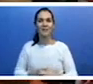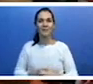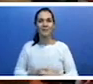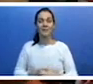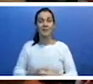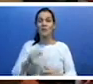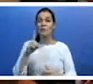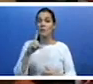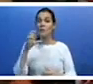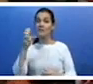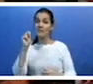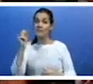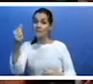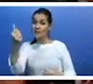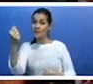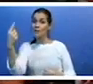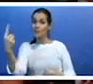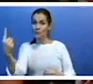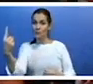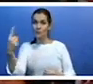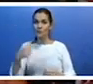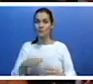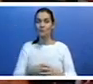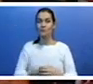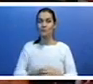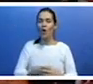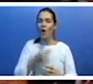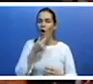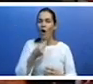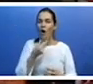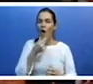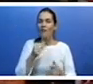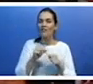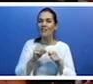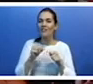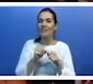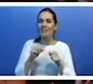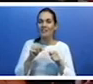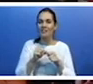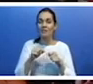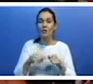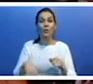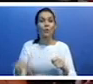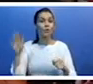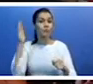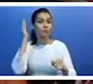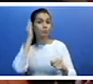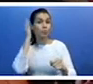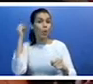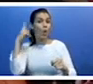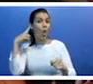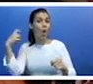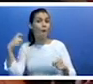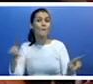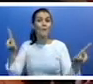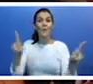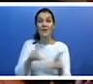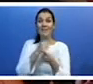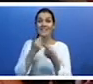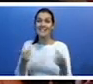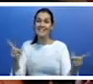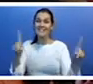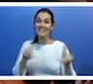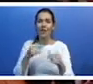Em 1861, Philip Hayes, as primeiras transmissões de sons musicais por meio